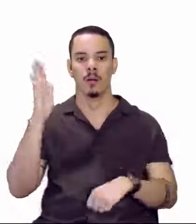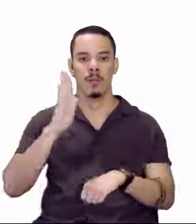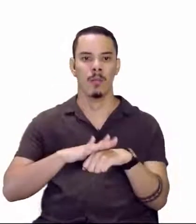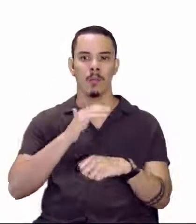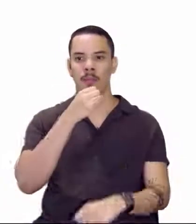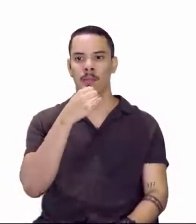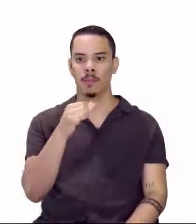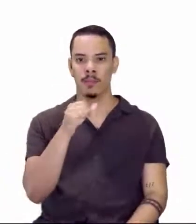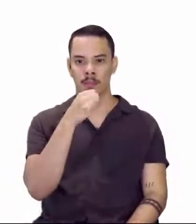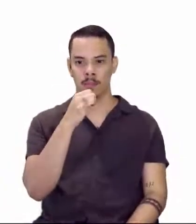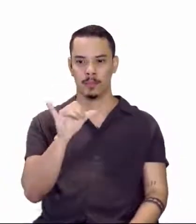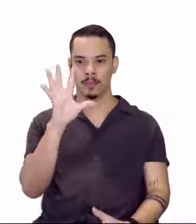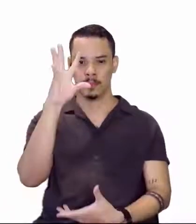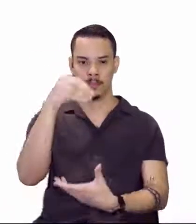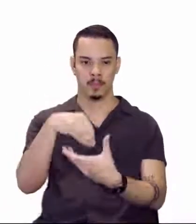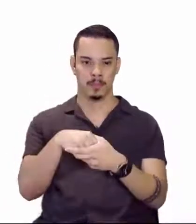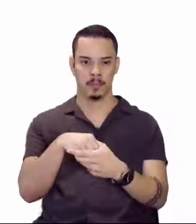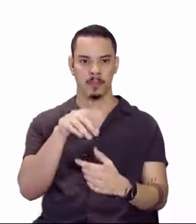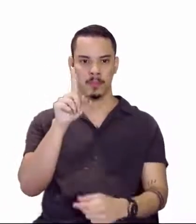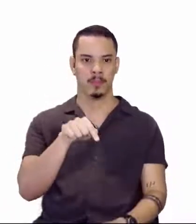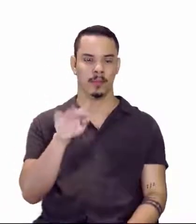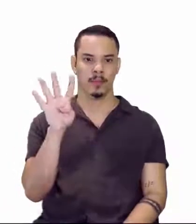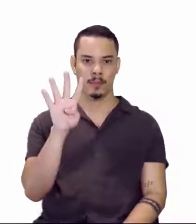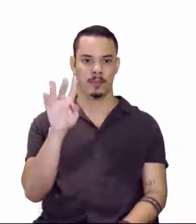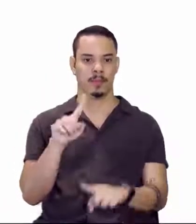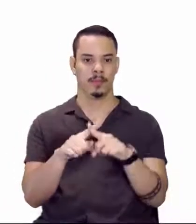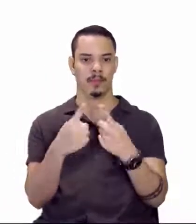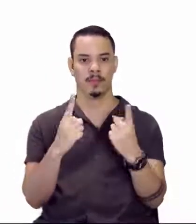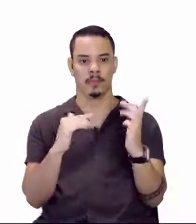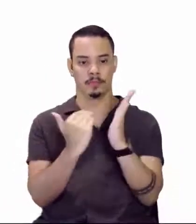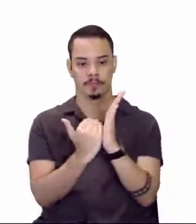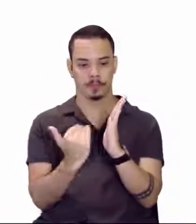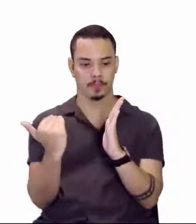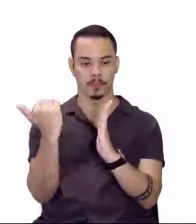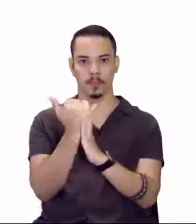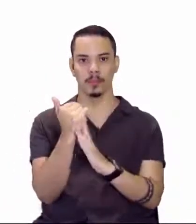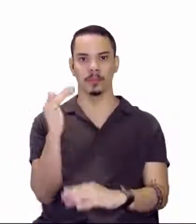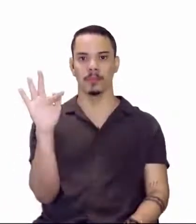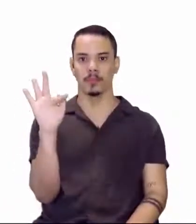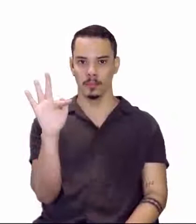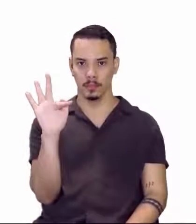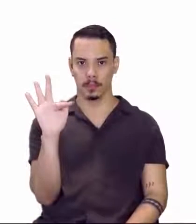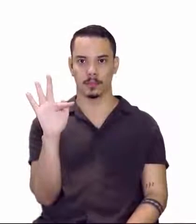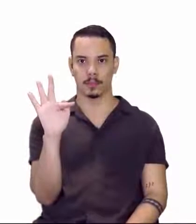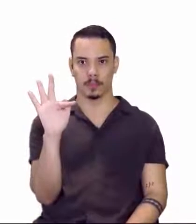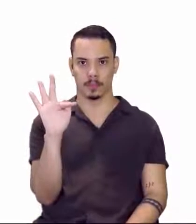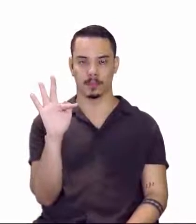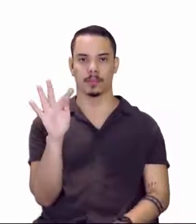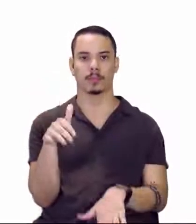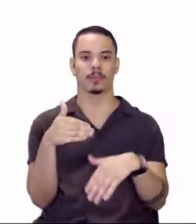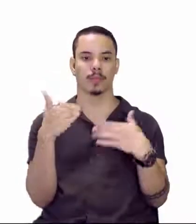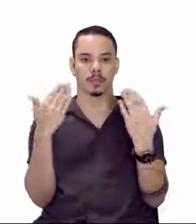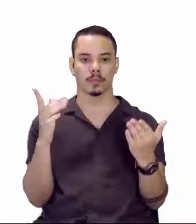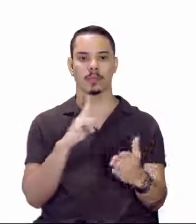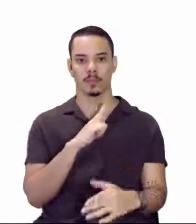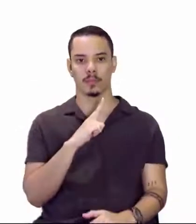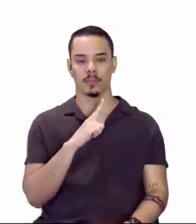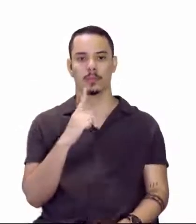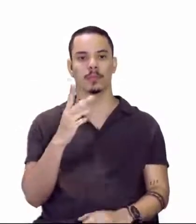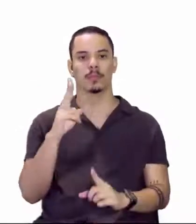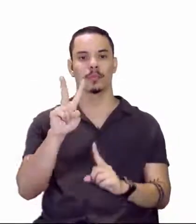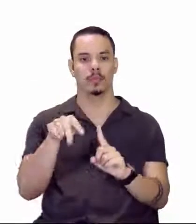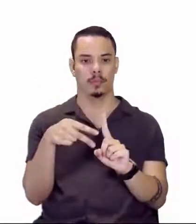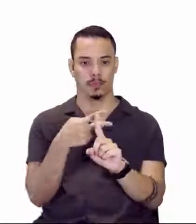do urânio são 4 elétrons, mas que estão no subnível F. Portanto, ele é um elemento de transição